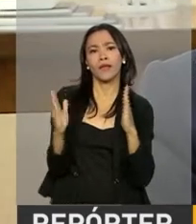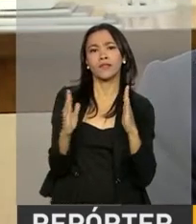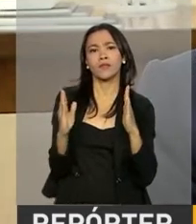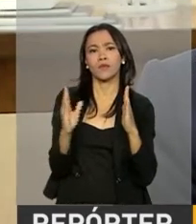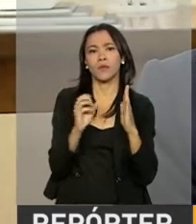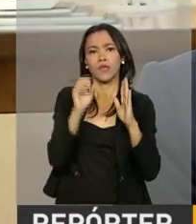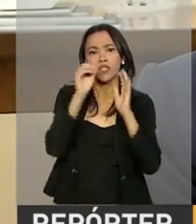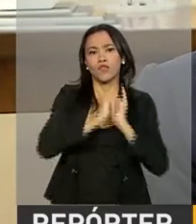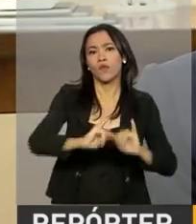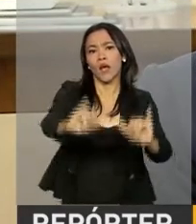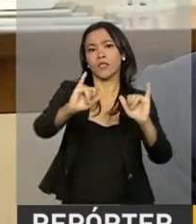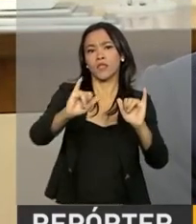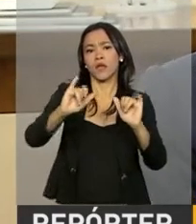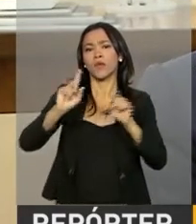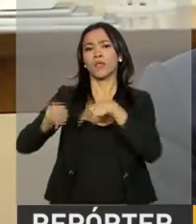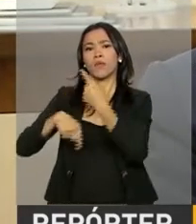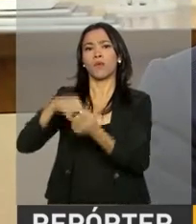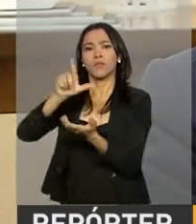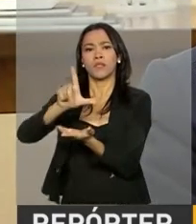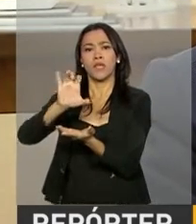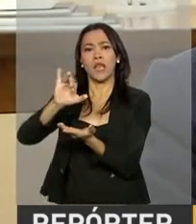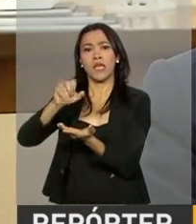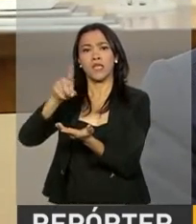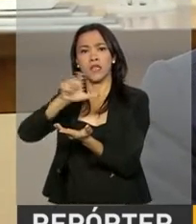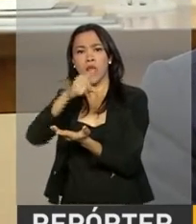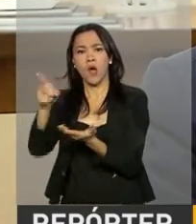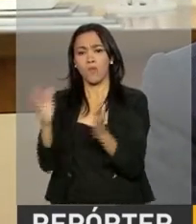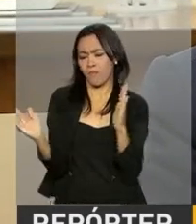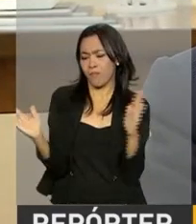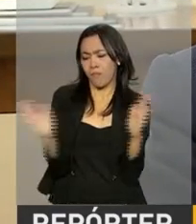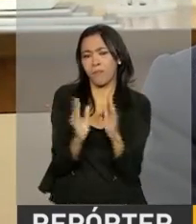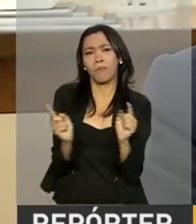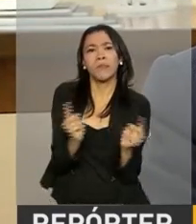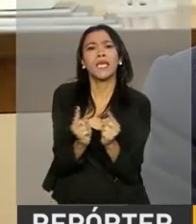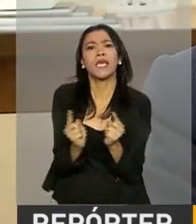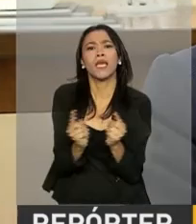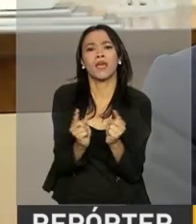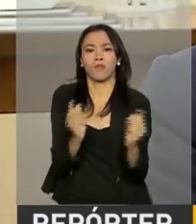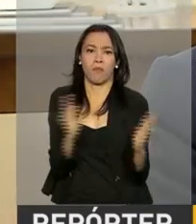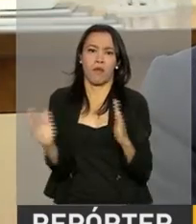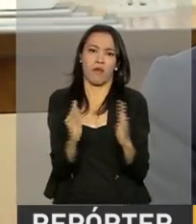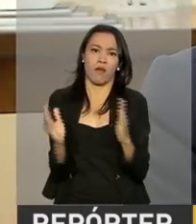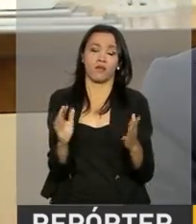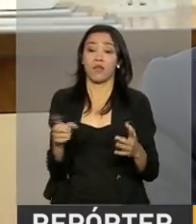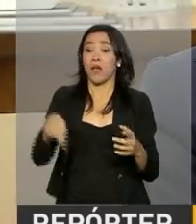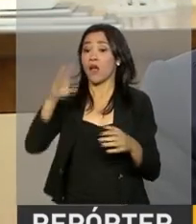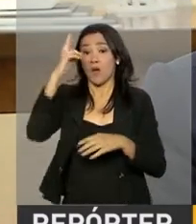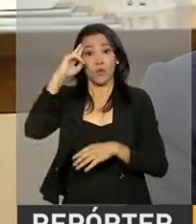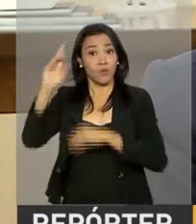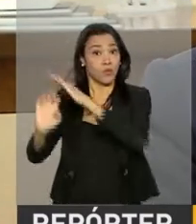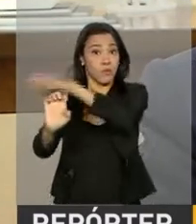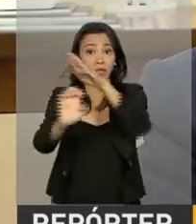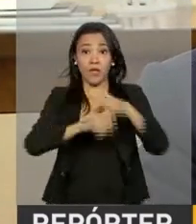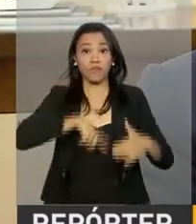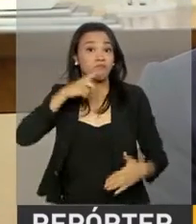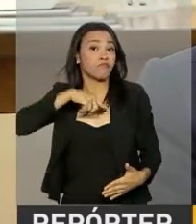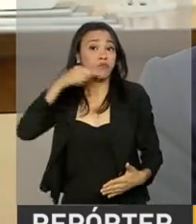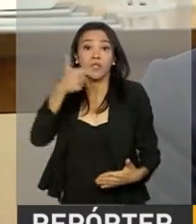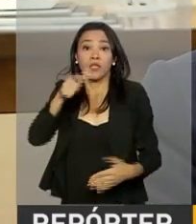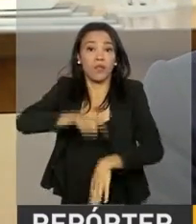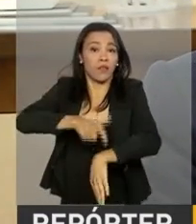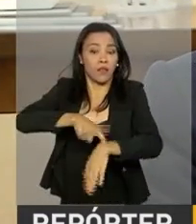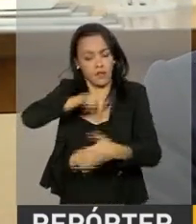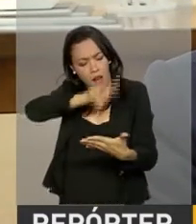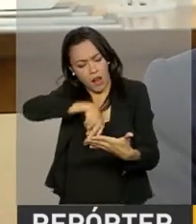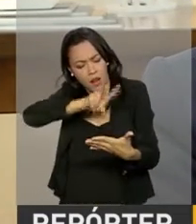a publicação do edital EA realização do leilão muito pequeno os interessados então não tinham condições de estudar de maneira